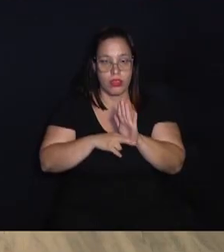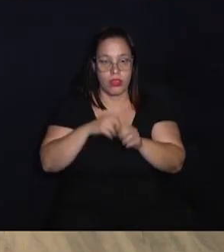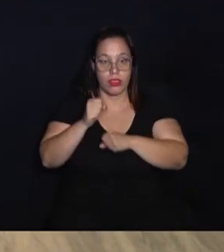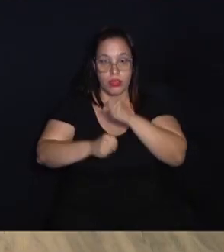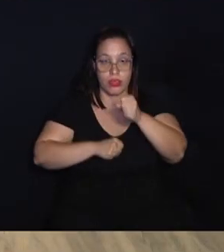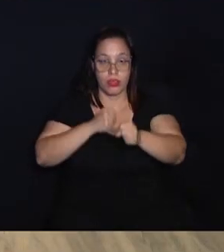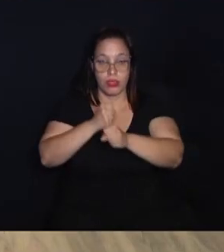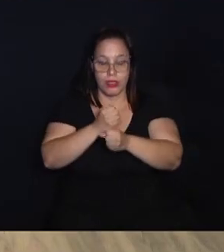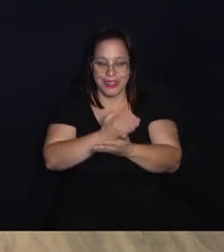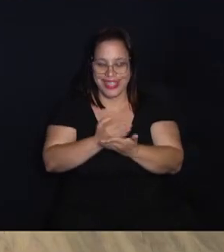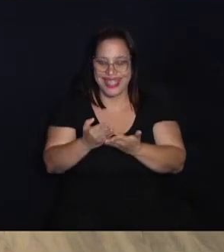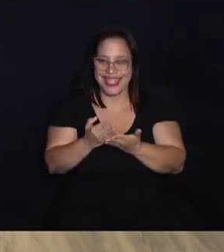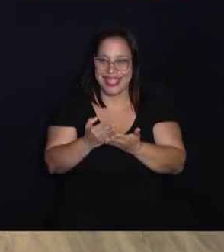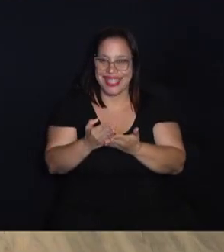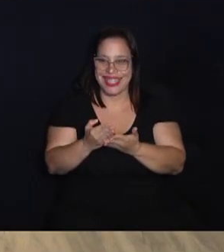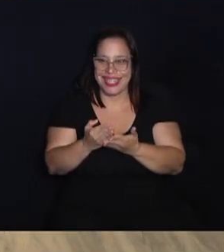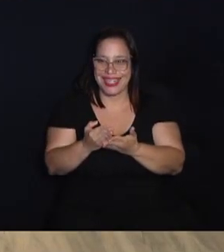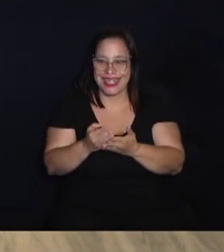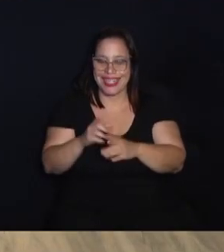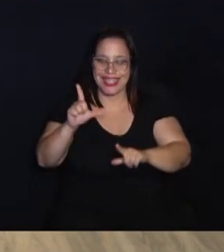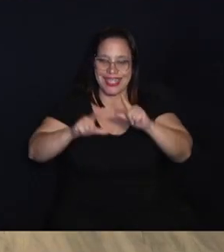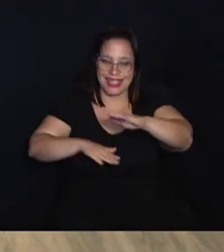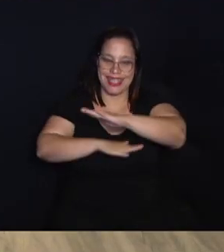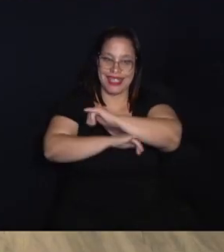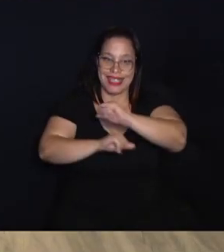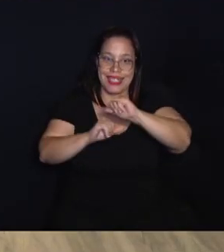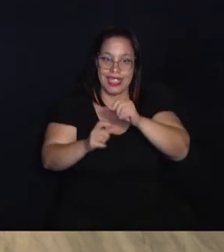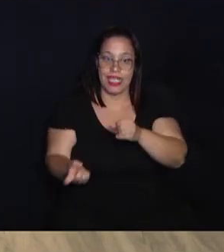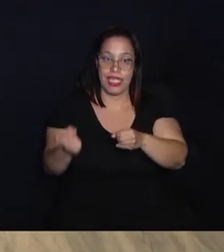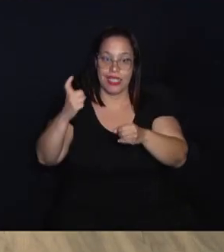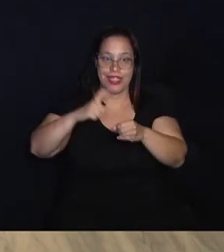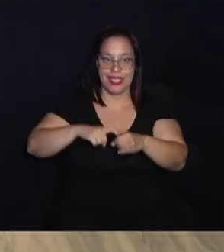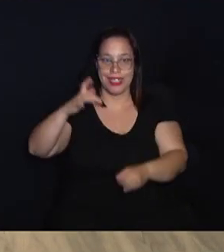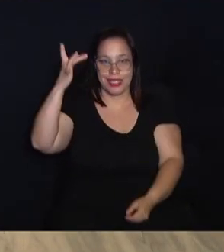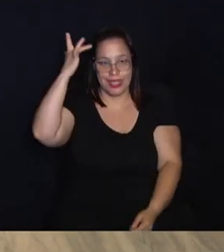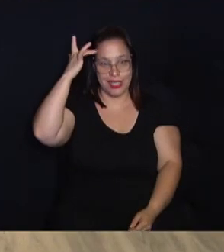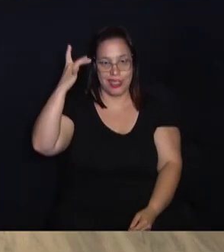está se iniciando. O Jornal Câmara Notícia retorna